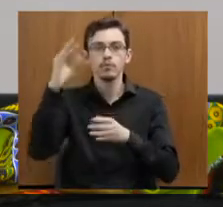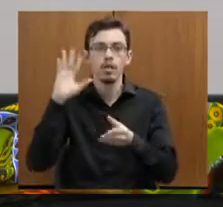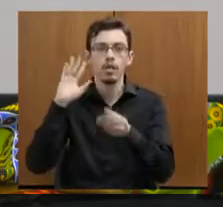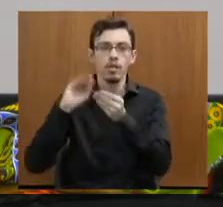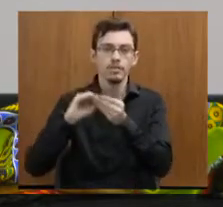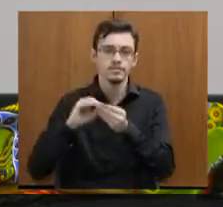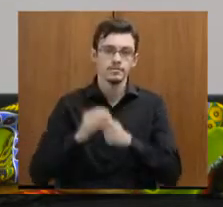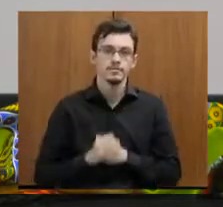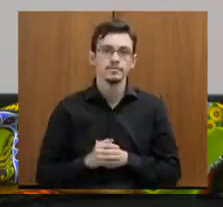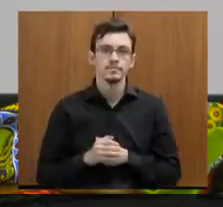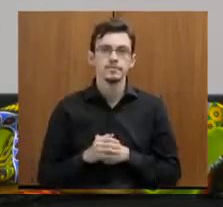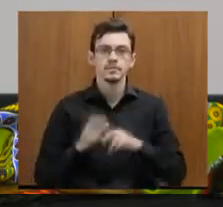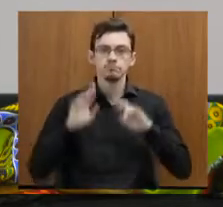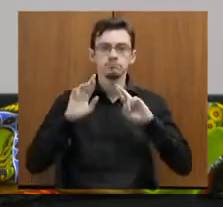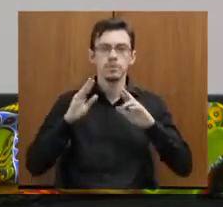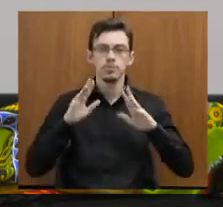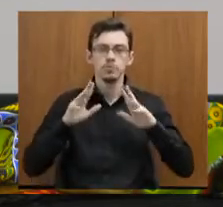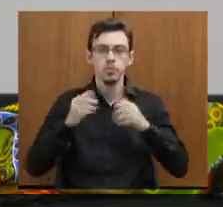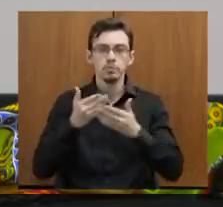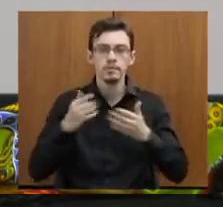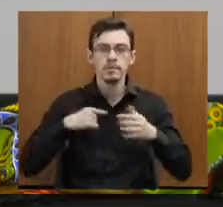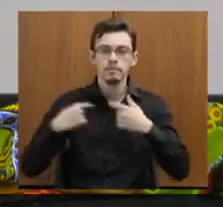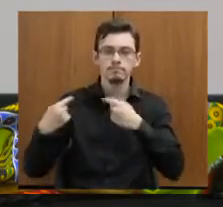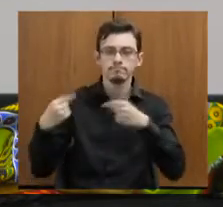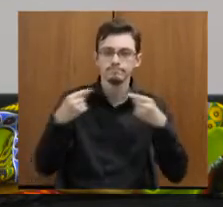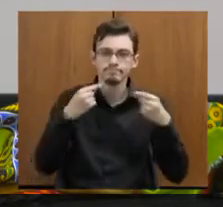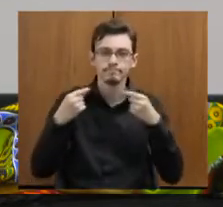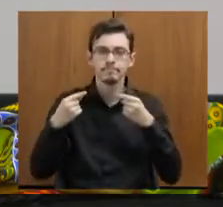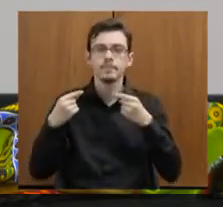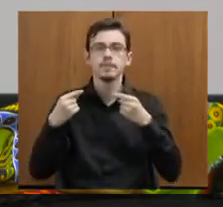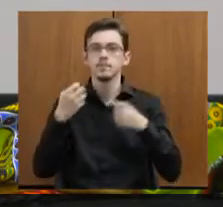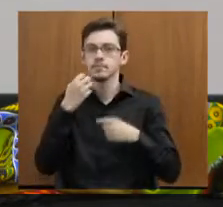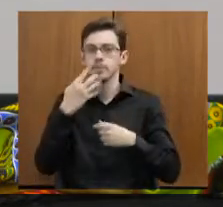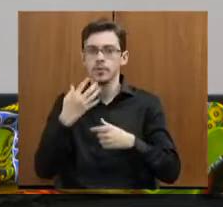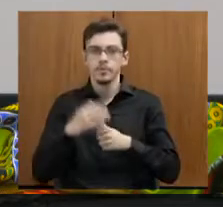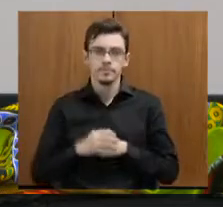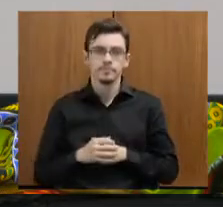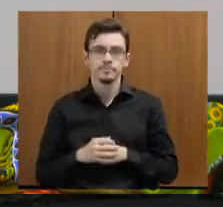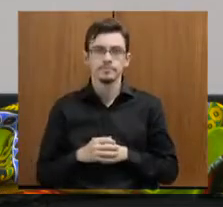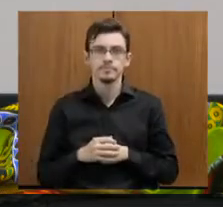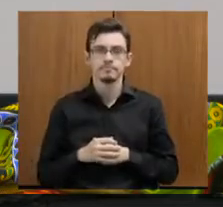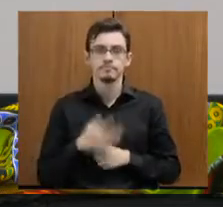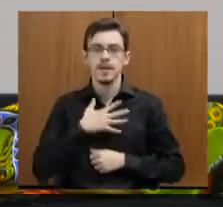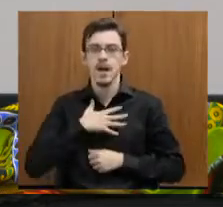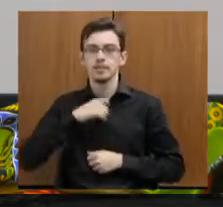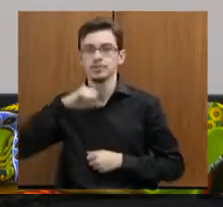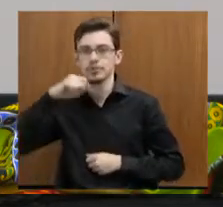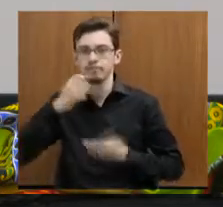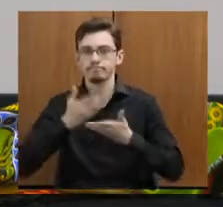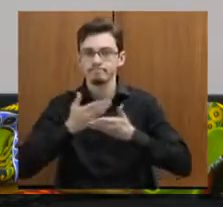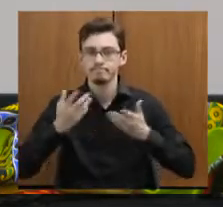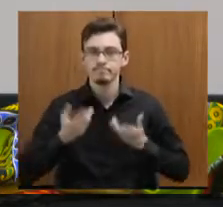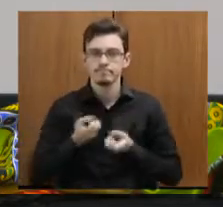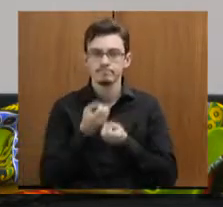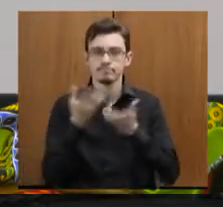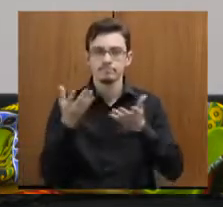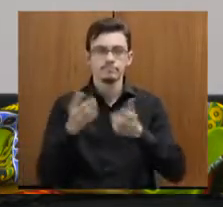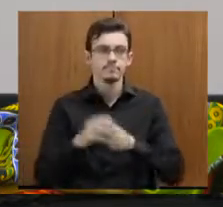é um bom debate para todos e todas e todos os ciganos as é axé 1